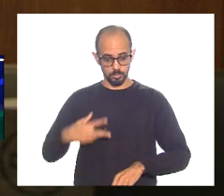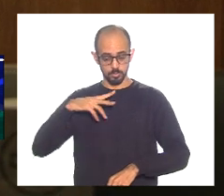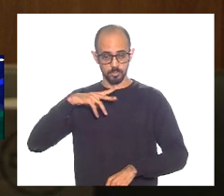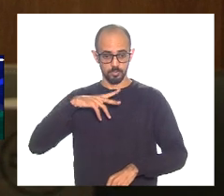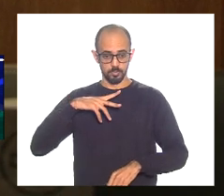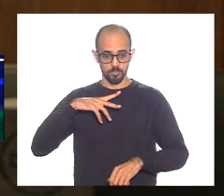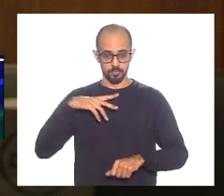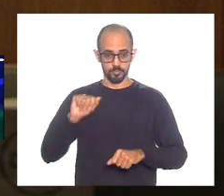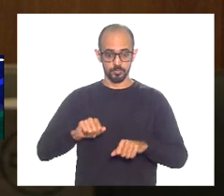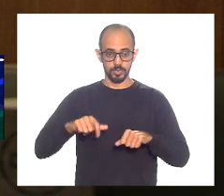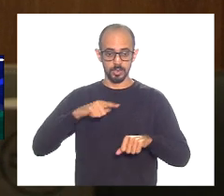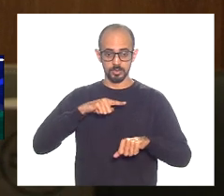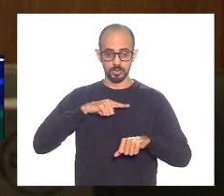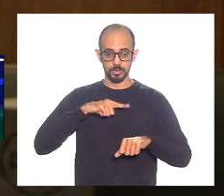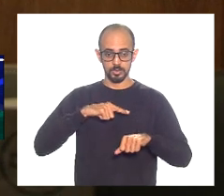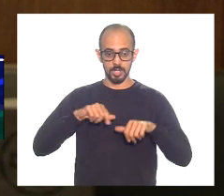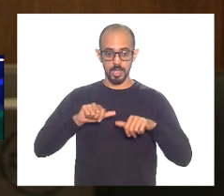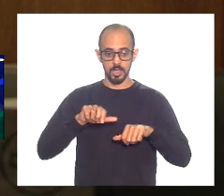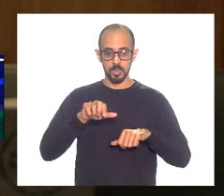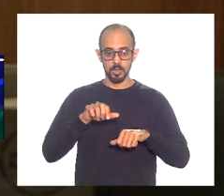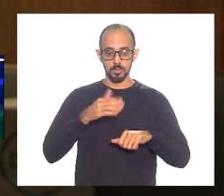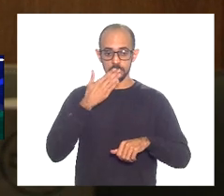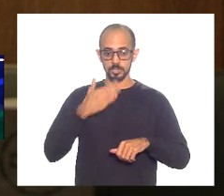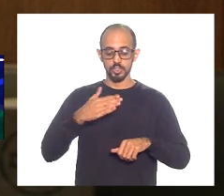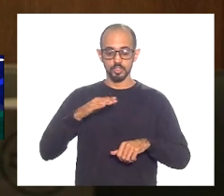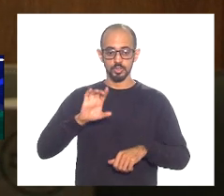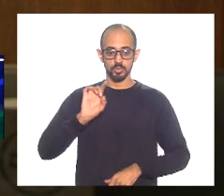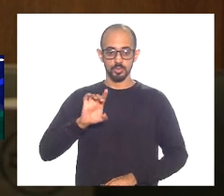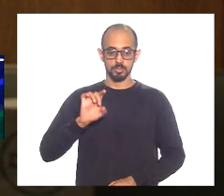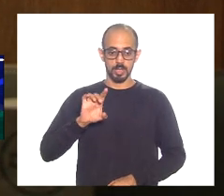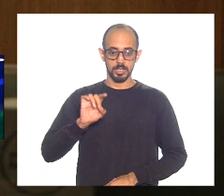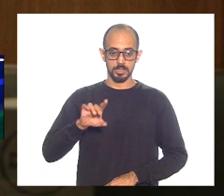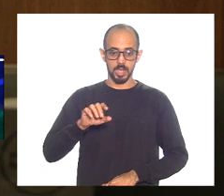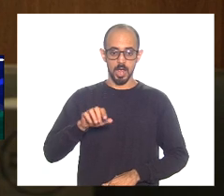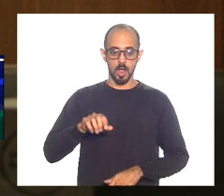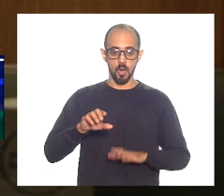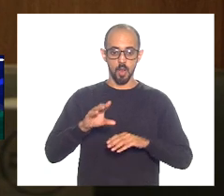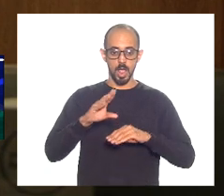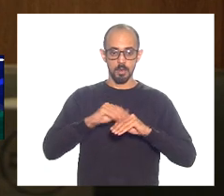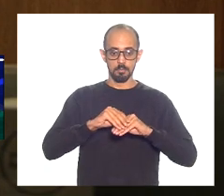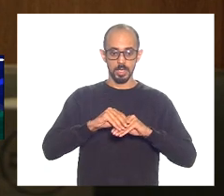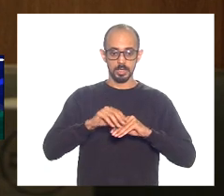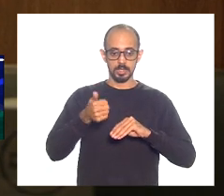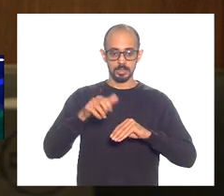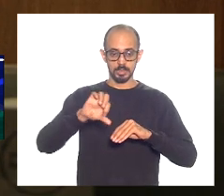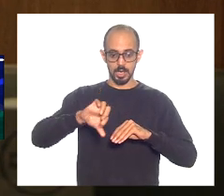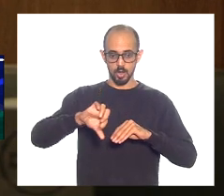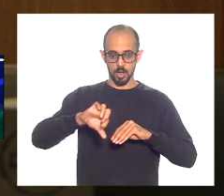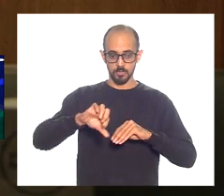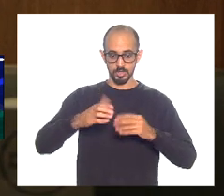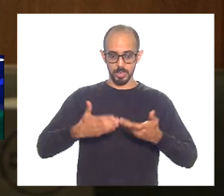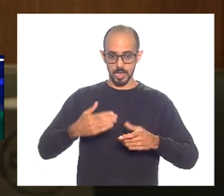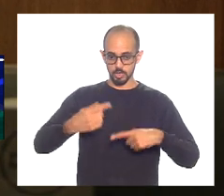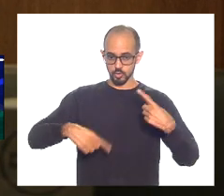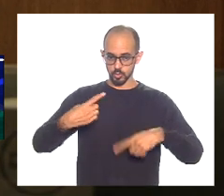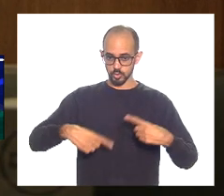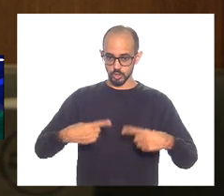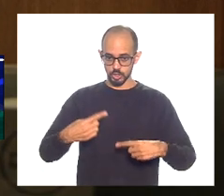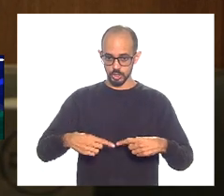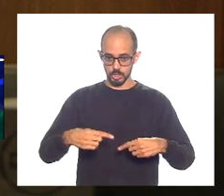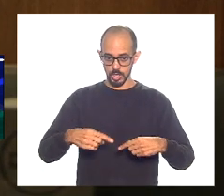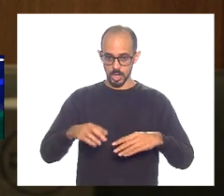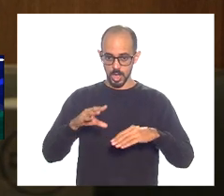mesa requerimento de destaque. Requer destaque a emenda 19. A presidência pergunta se alguém quer discutir o destaque.